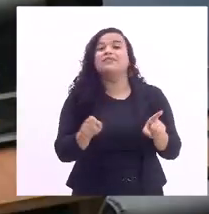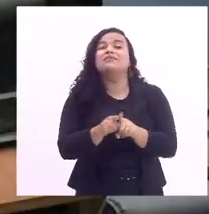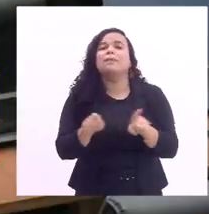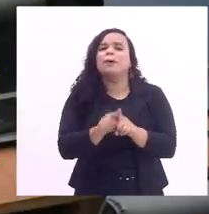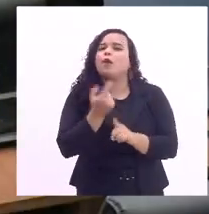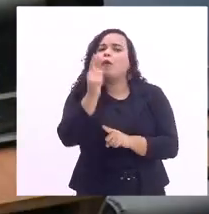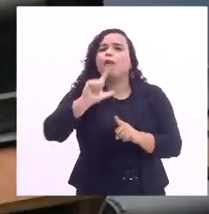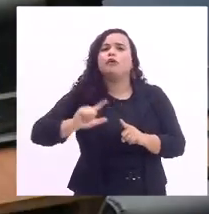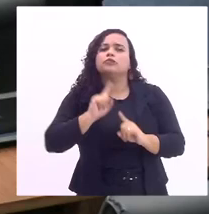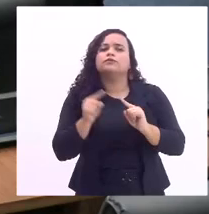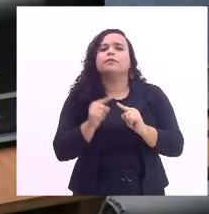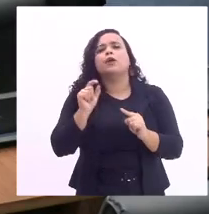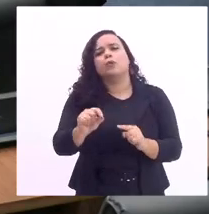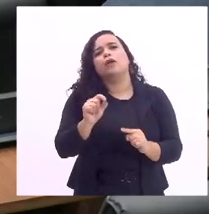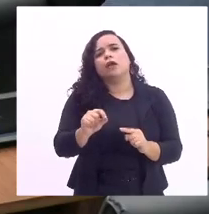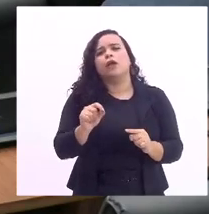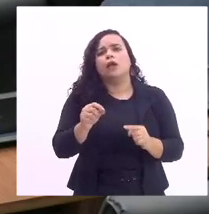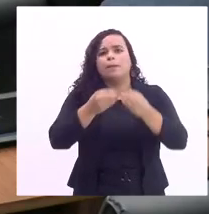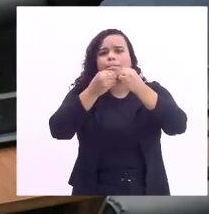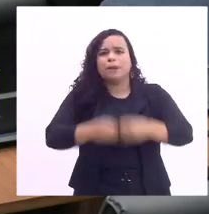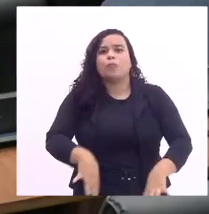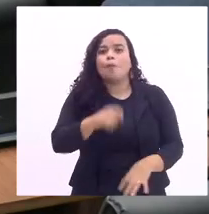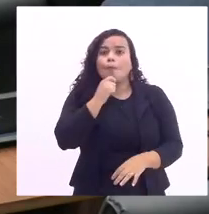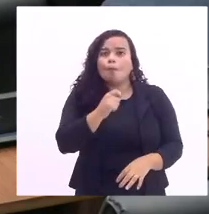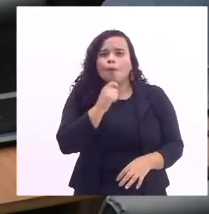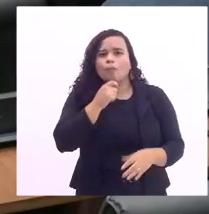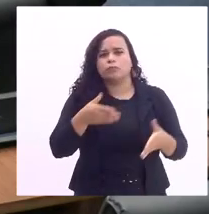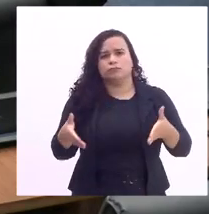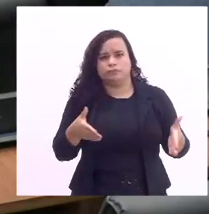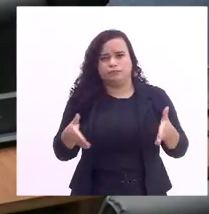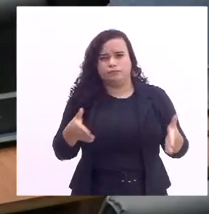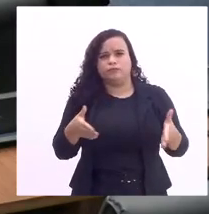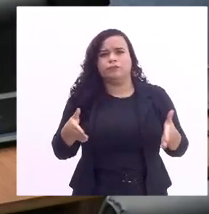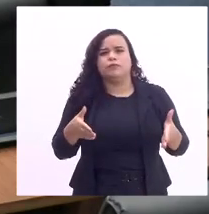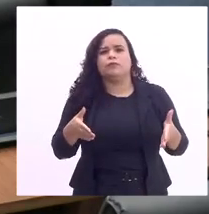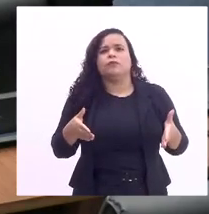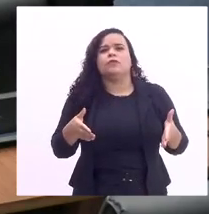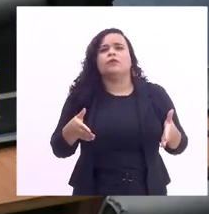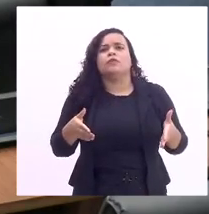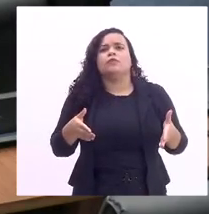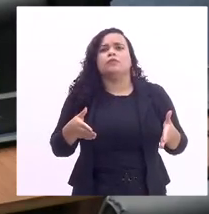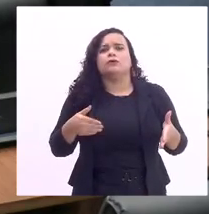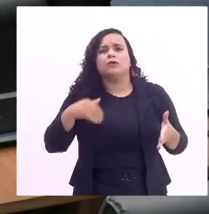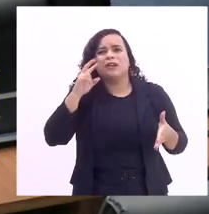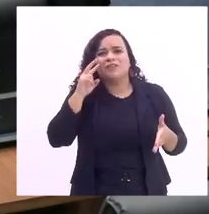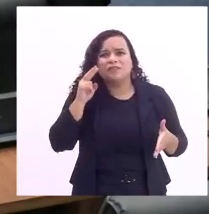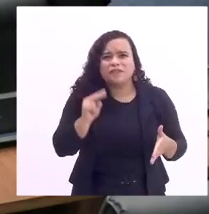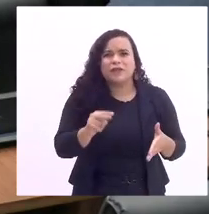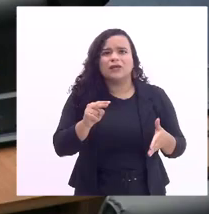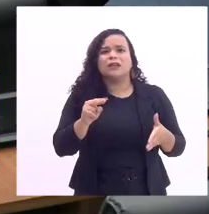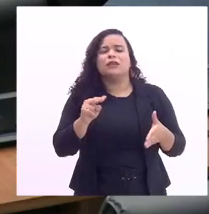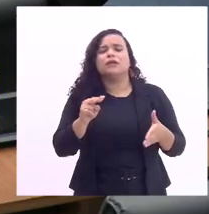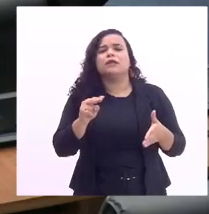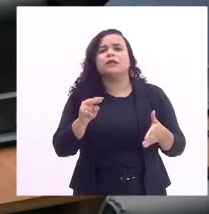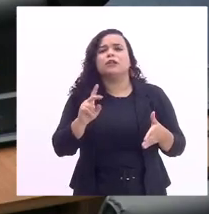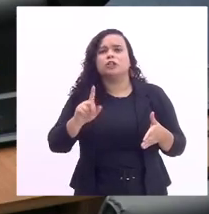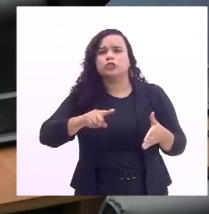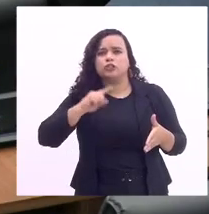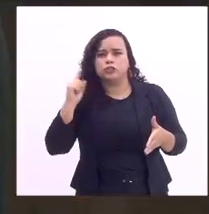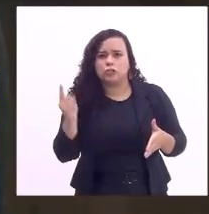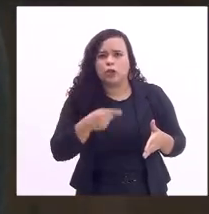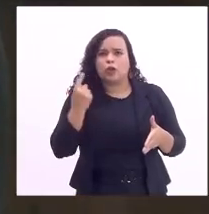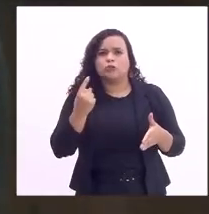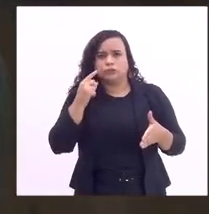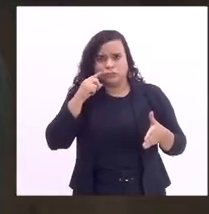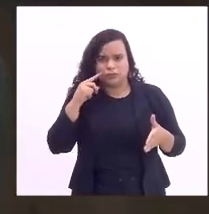de recuperação e sem ferir o calendário eleitoral, como se trata de uma lei complementar, nós apontamos como